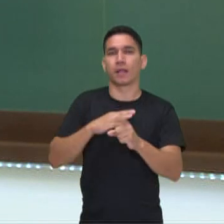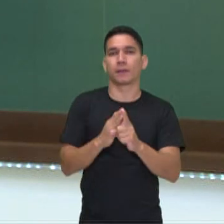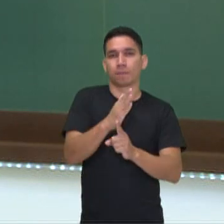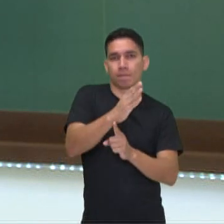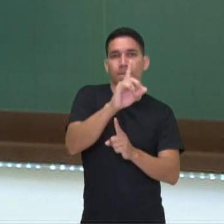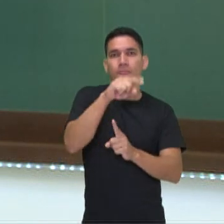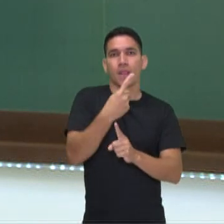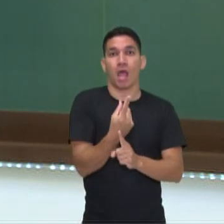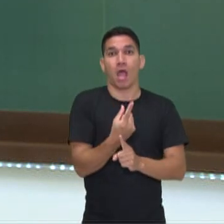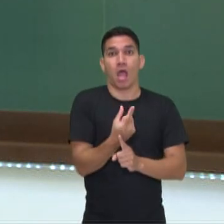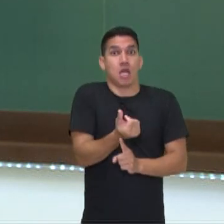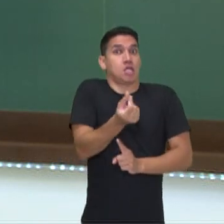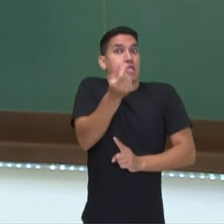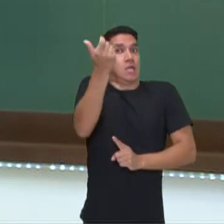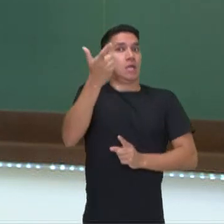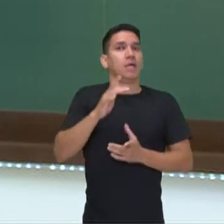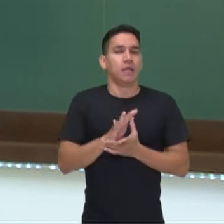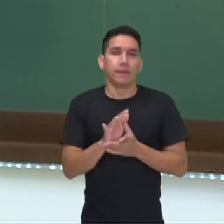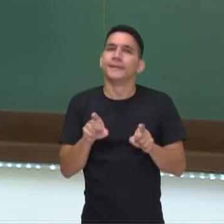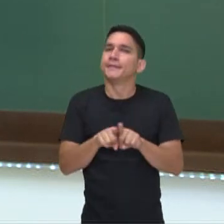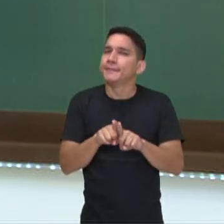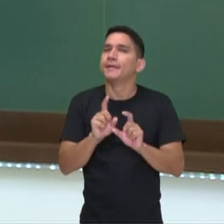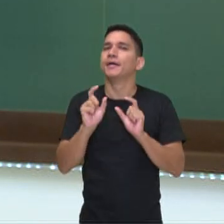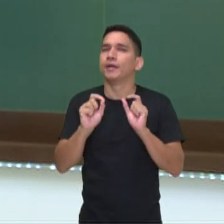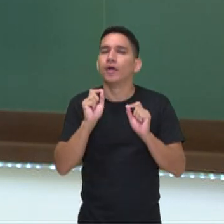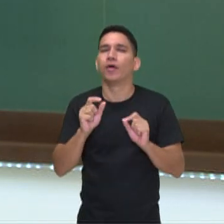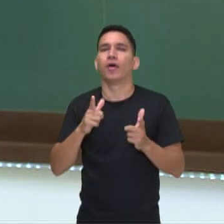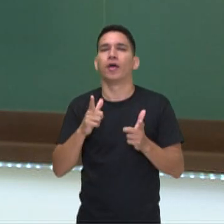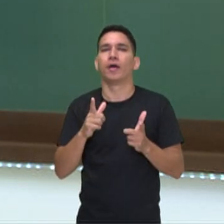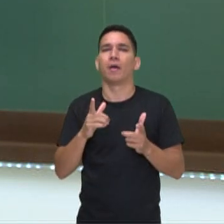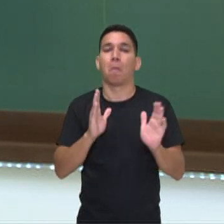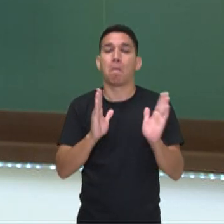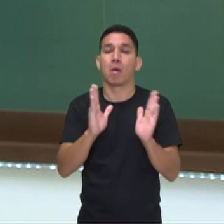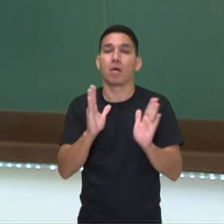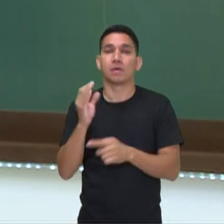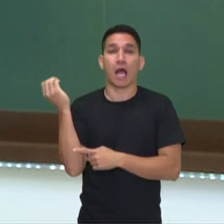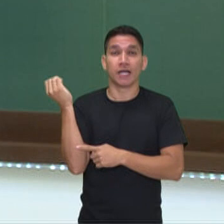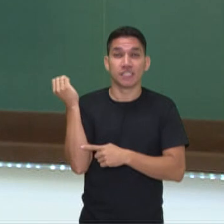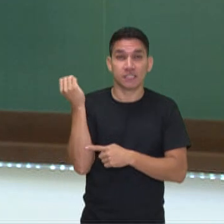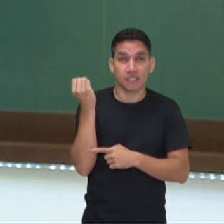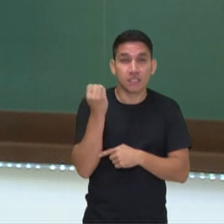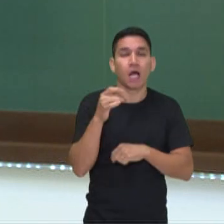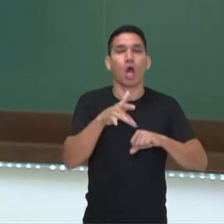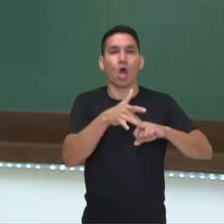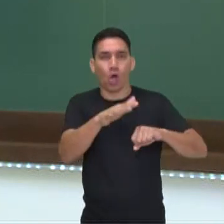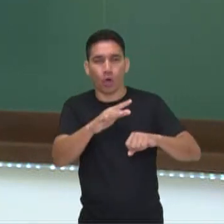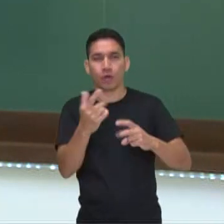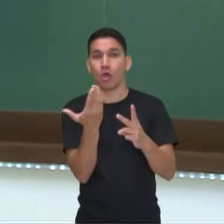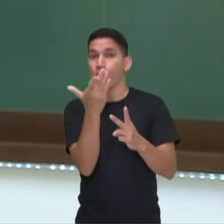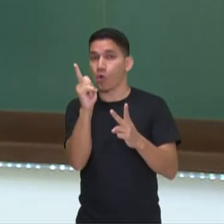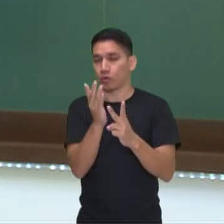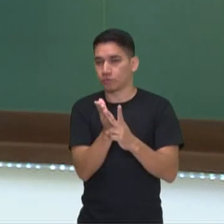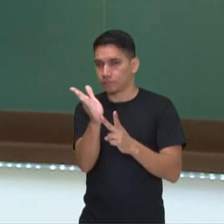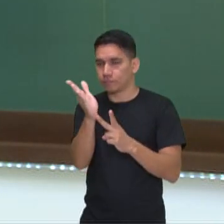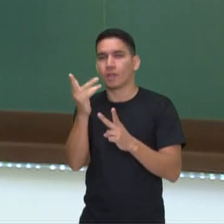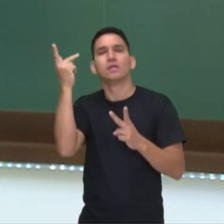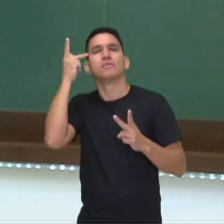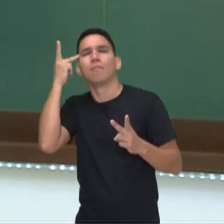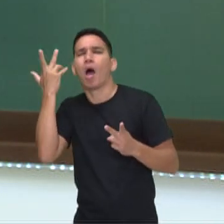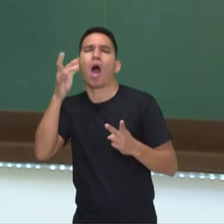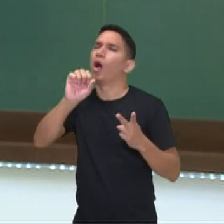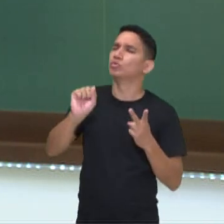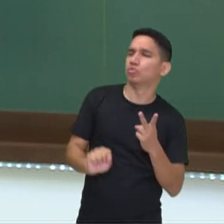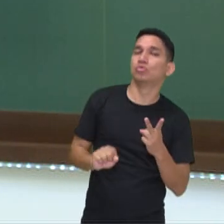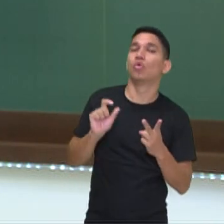da parte rica, que tinha ciclo da cana, ciclo do ouro, e outro momento das partes como São Paulo, o sul do